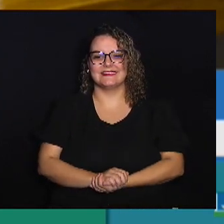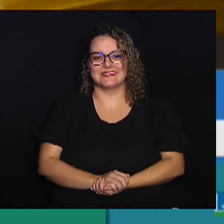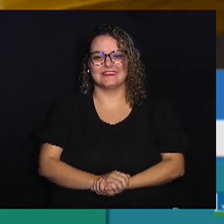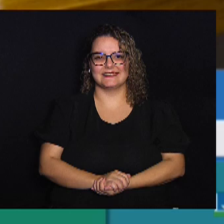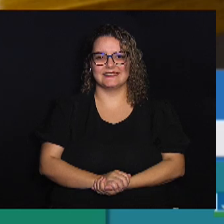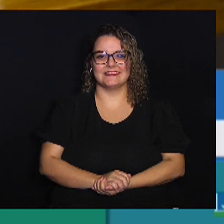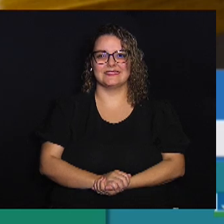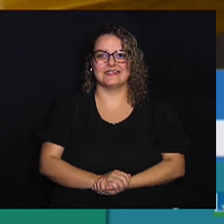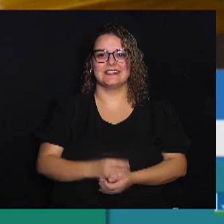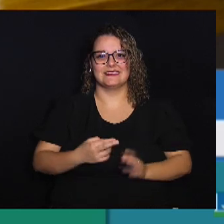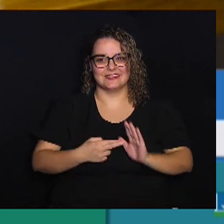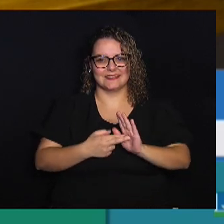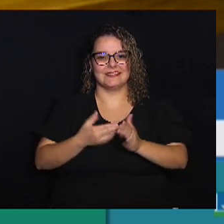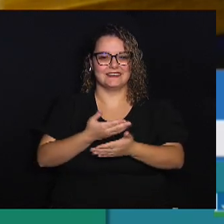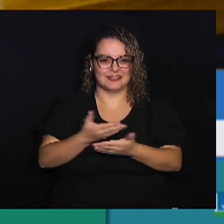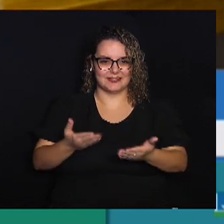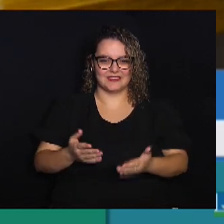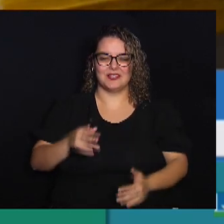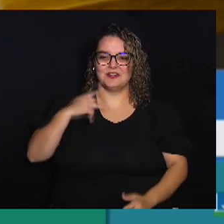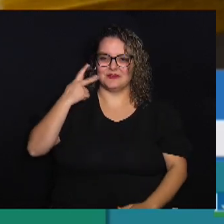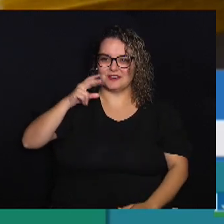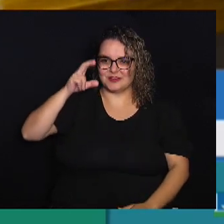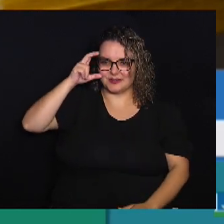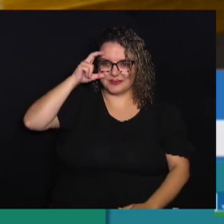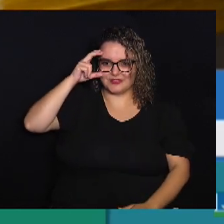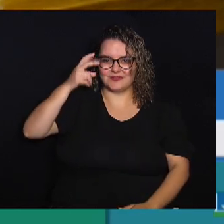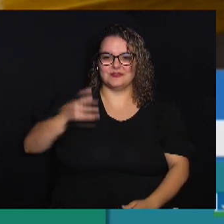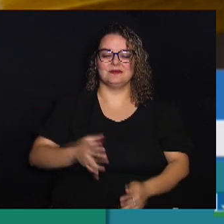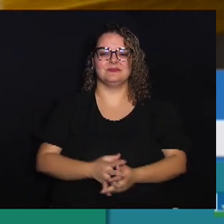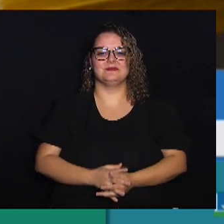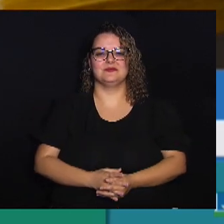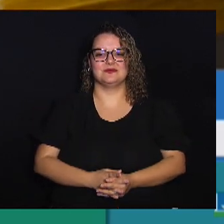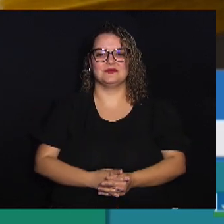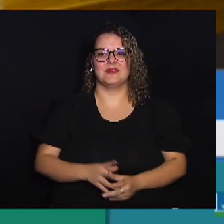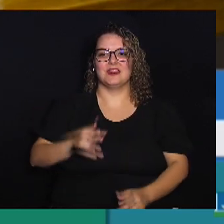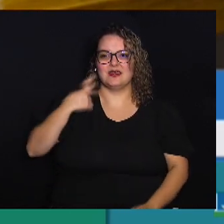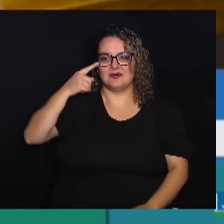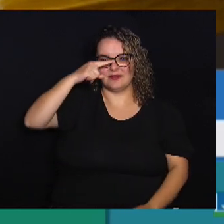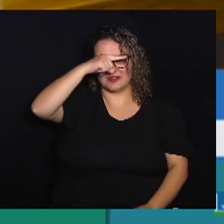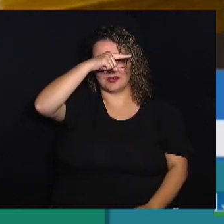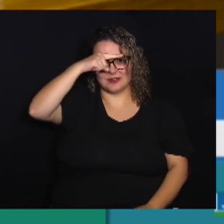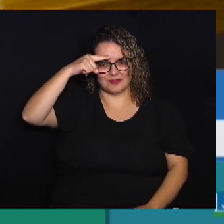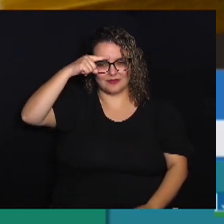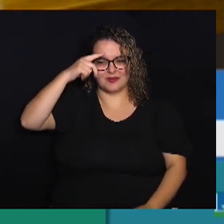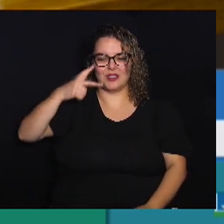nossa representatividade. Vereador Carlinhos Camelô, vereador